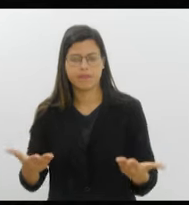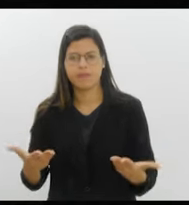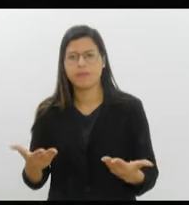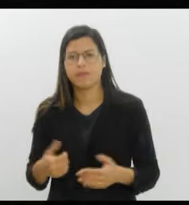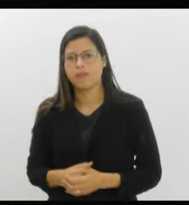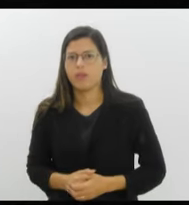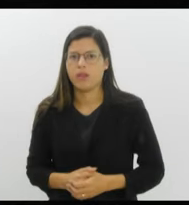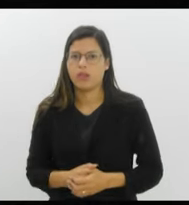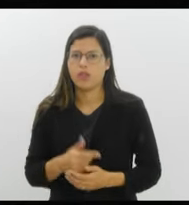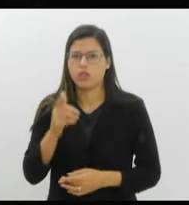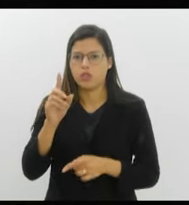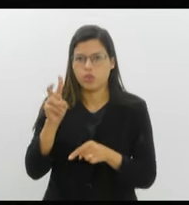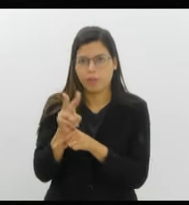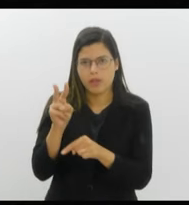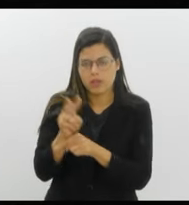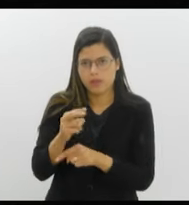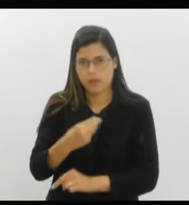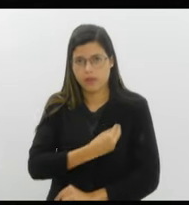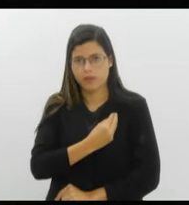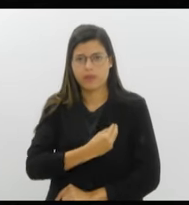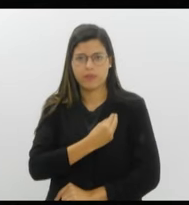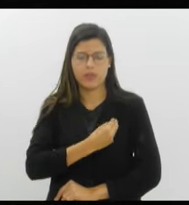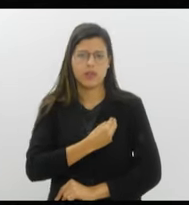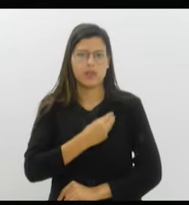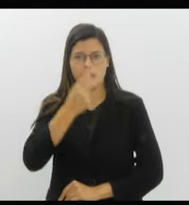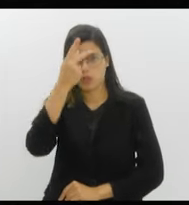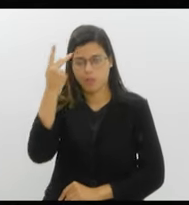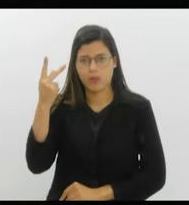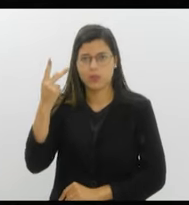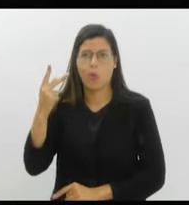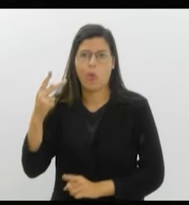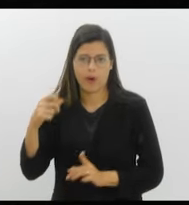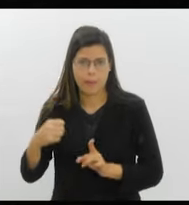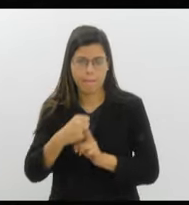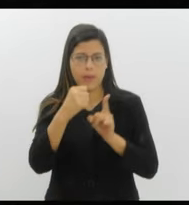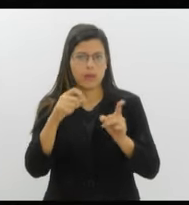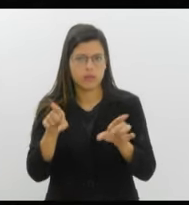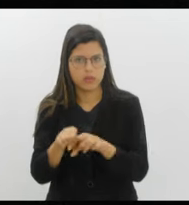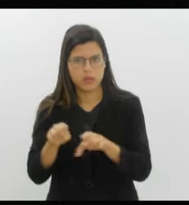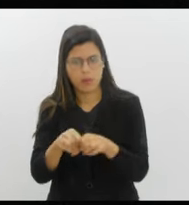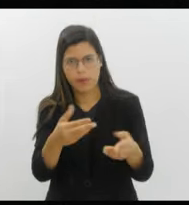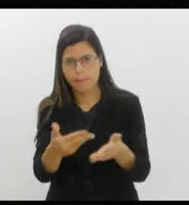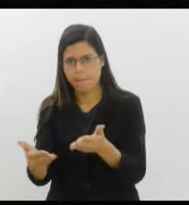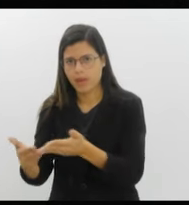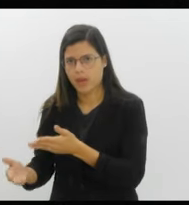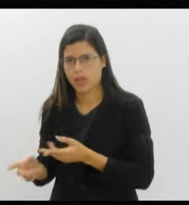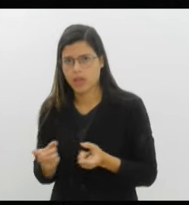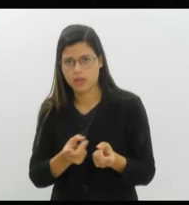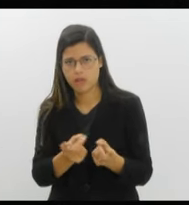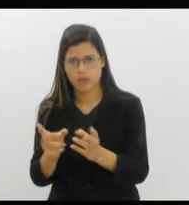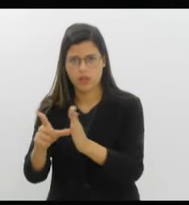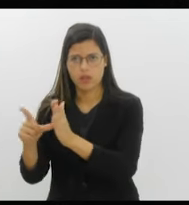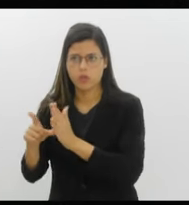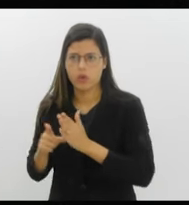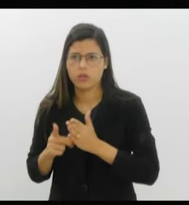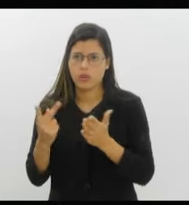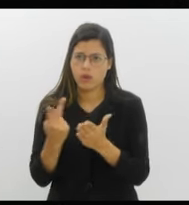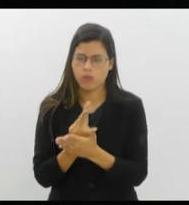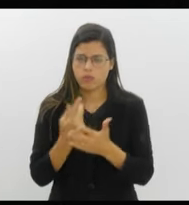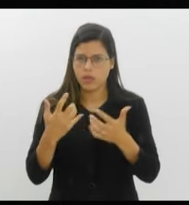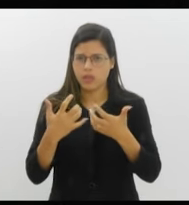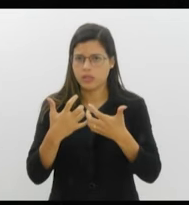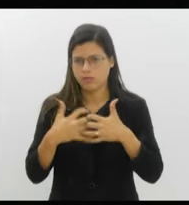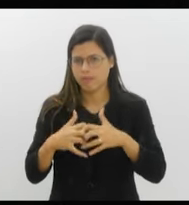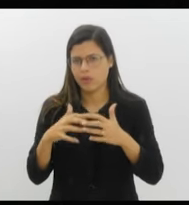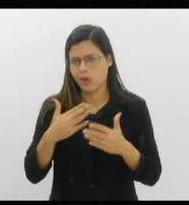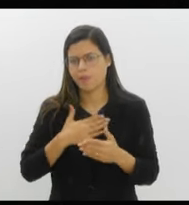a gente preservar as vidas que estão sendo afetadas por isso e também as perdas no comércio, como é o que acontece na minha cidade de Petrópolis. O